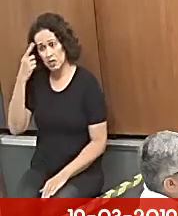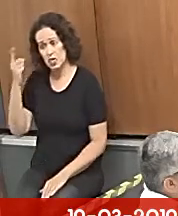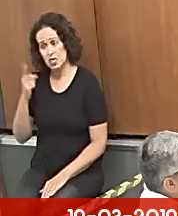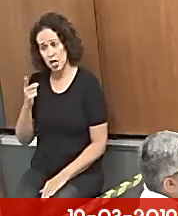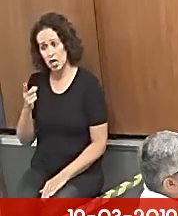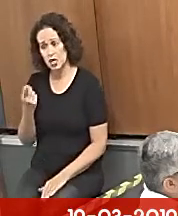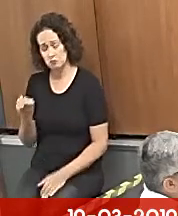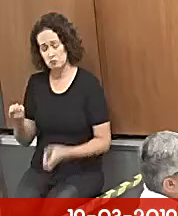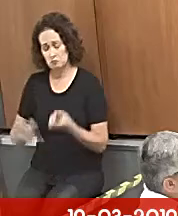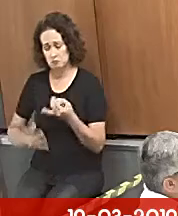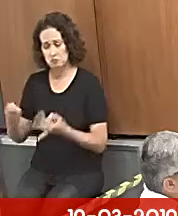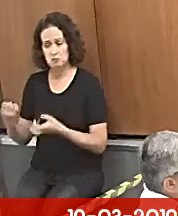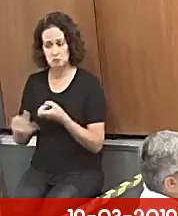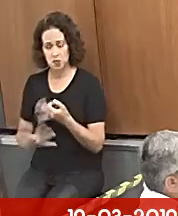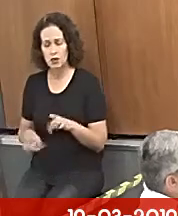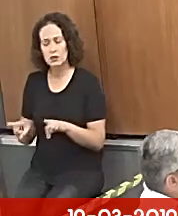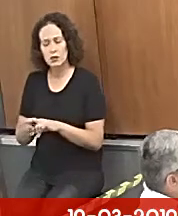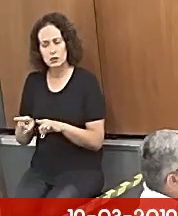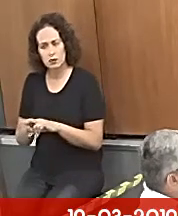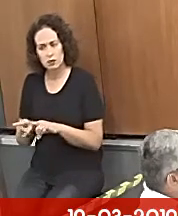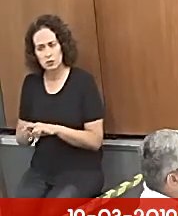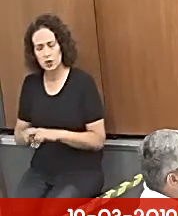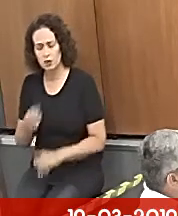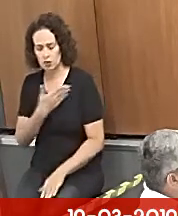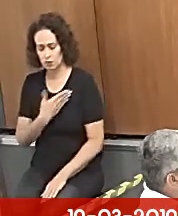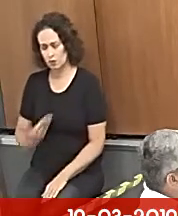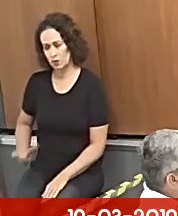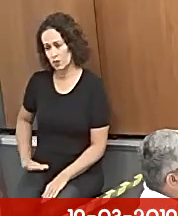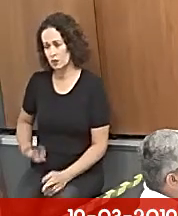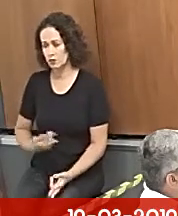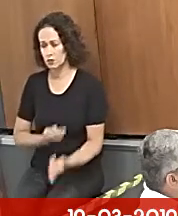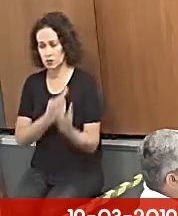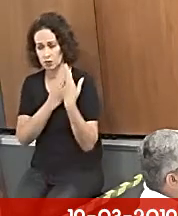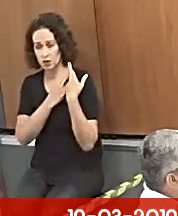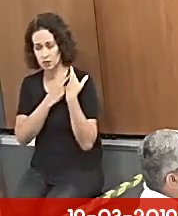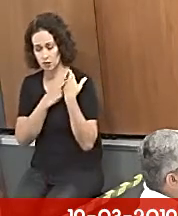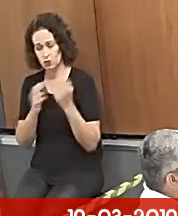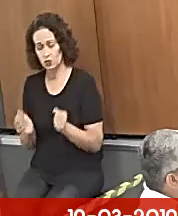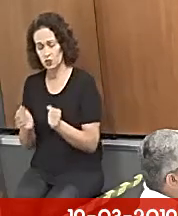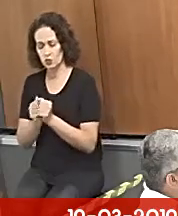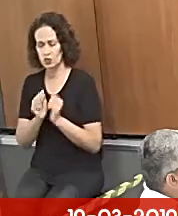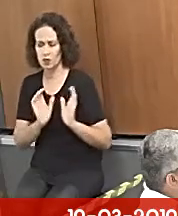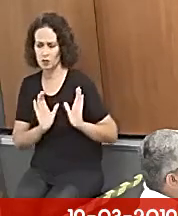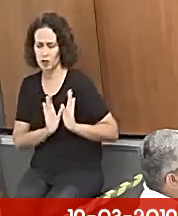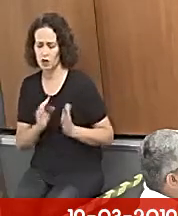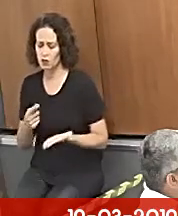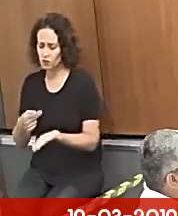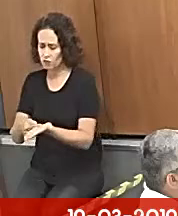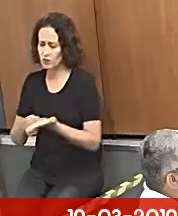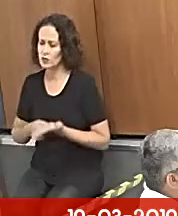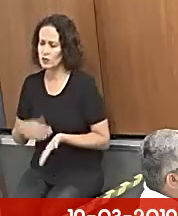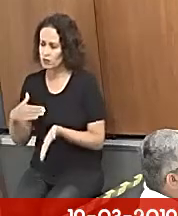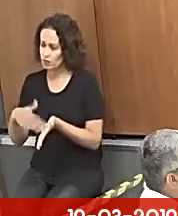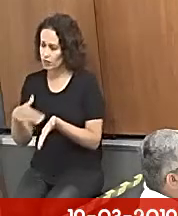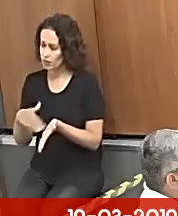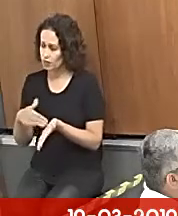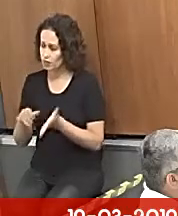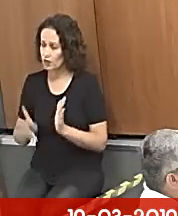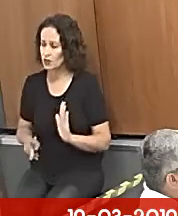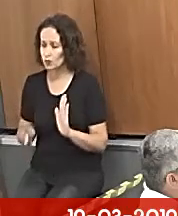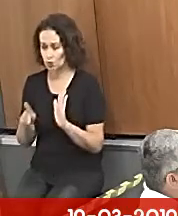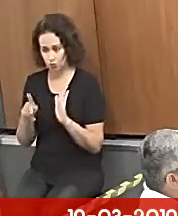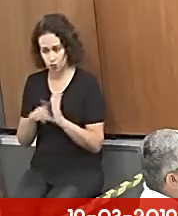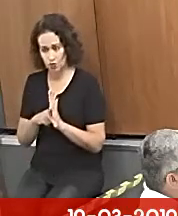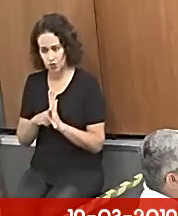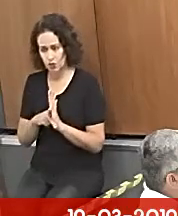incluir a relação do governo a respeito do governo com as apaes convidando aqui o secretário específicos que estarão